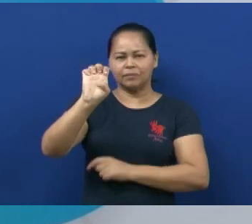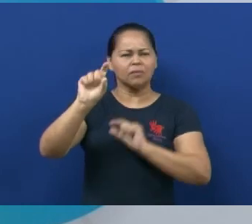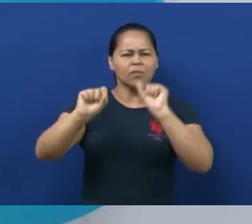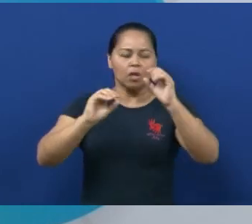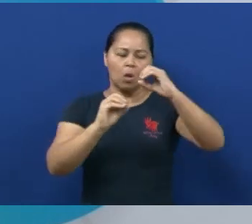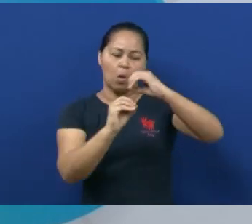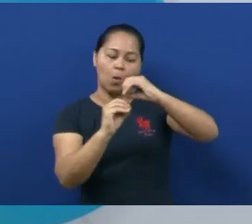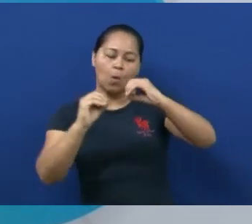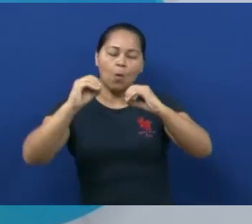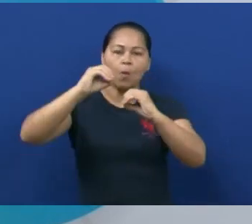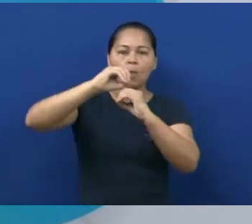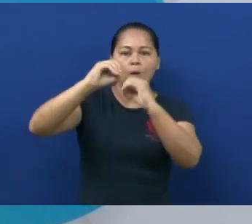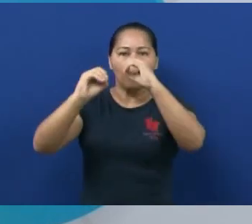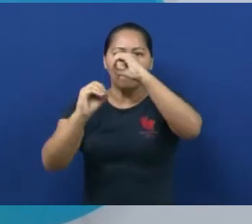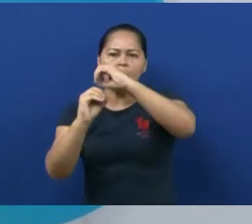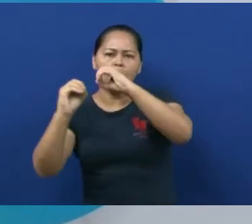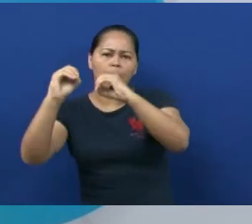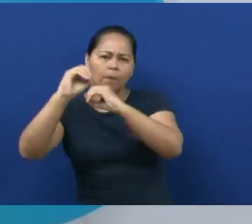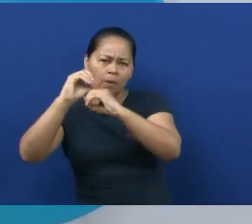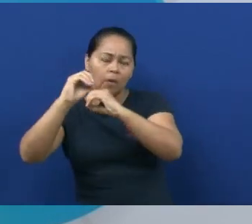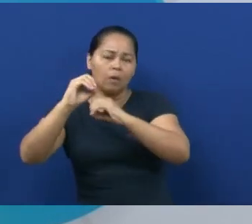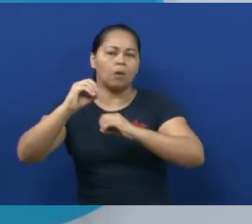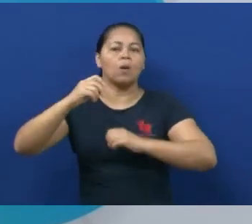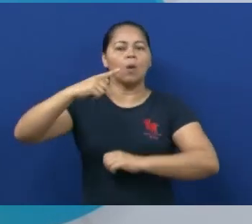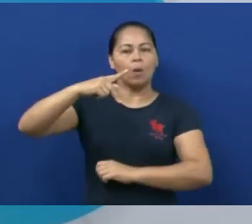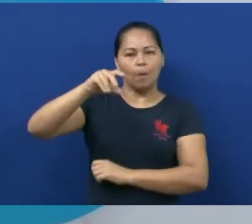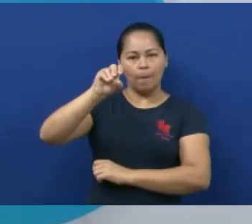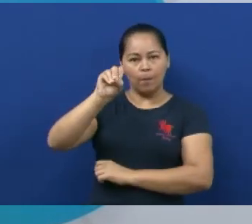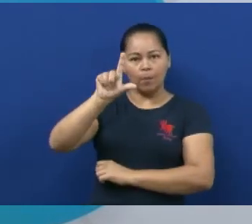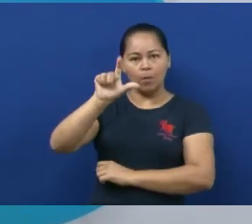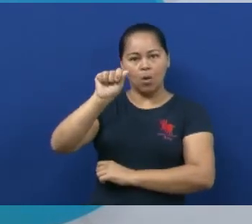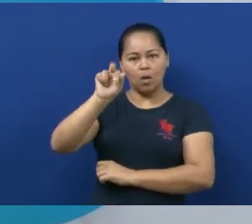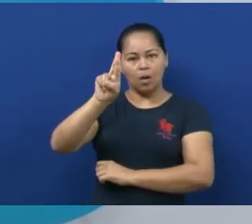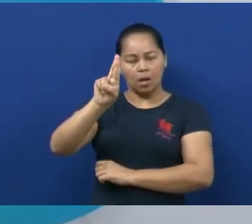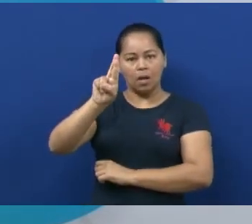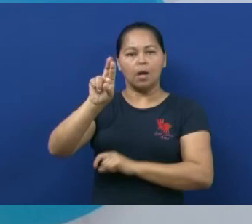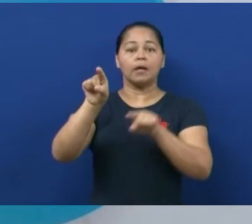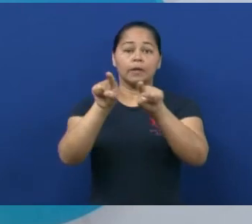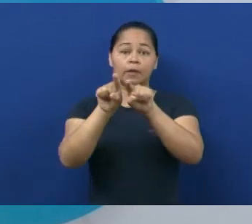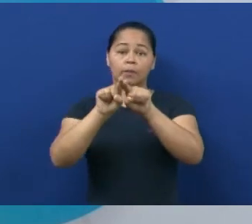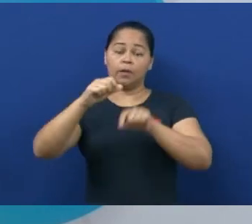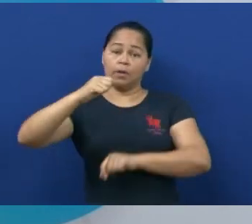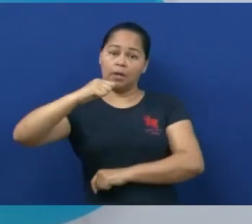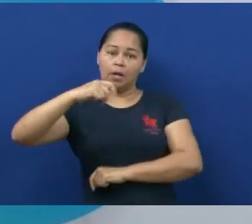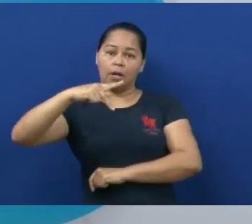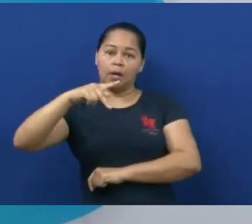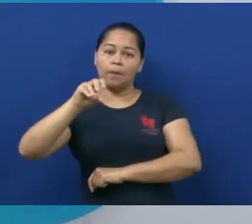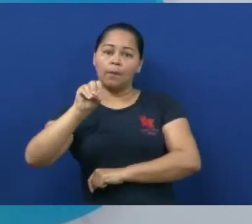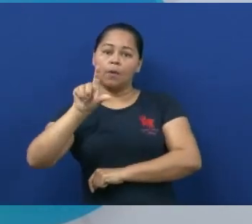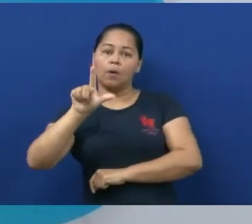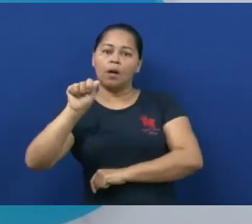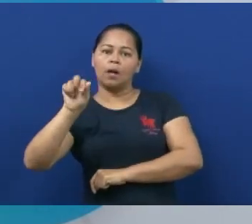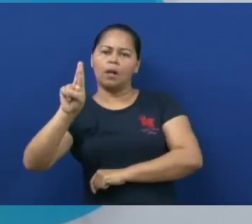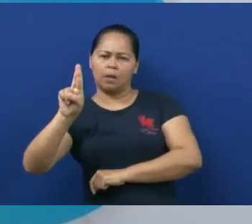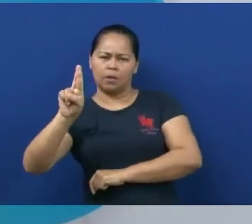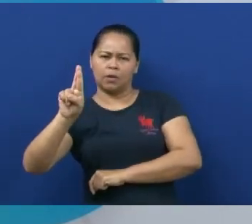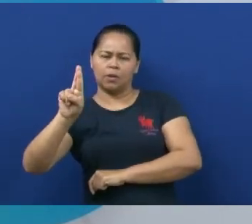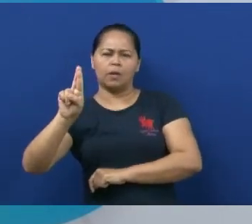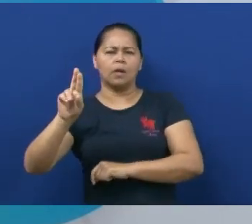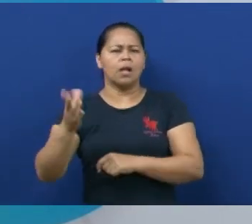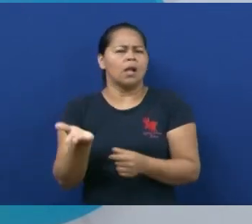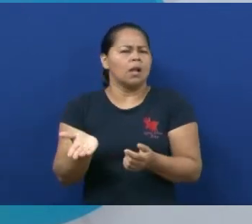moléculas polares e moléculas apolares. Lá no primeiro ano, ou na primeira série, a gente vê